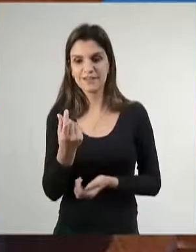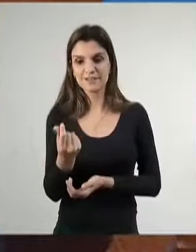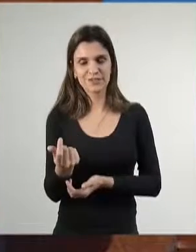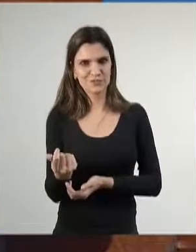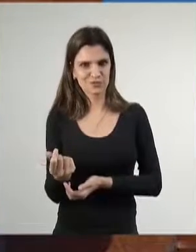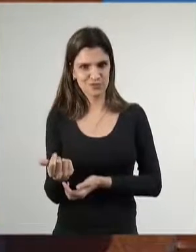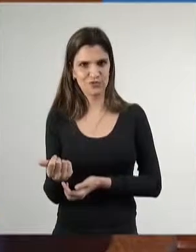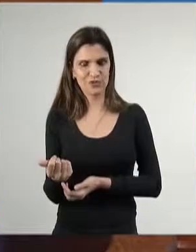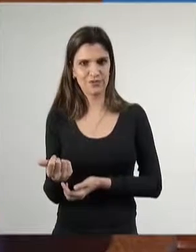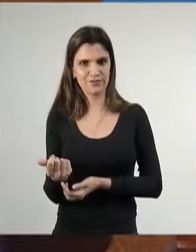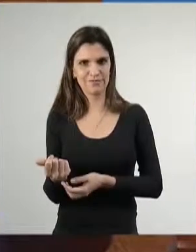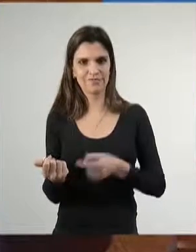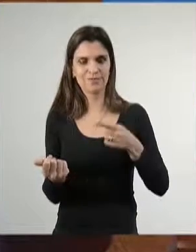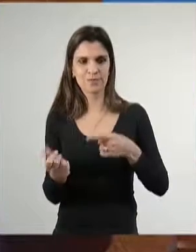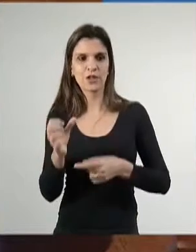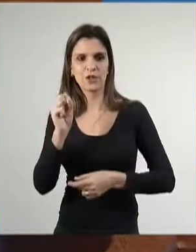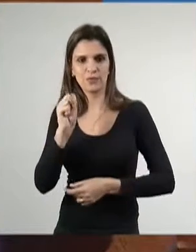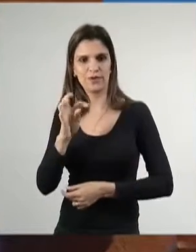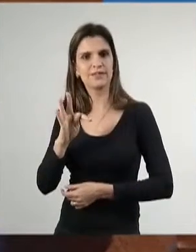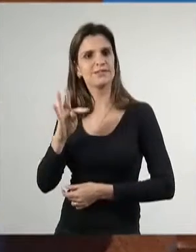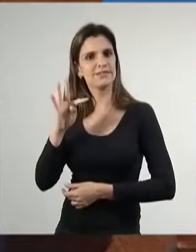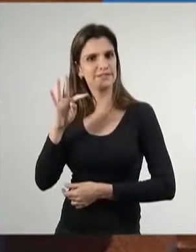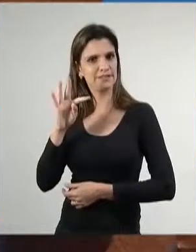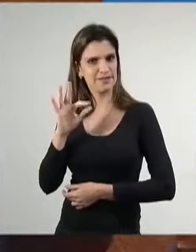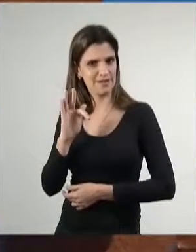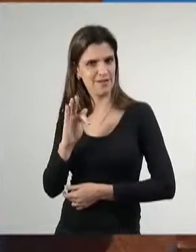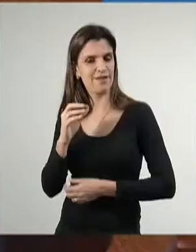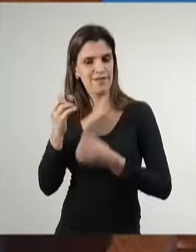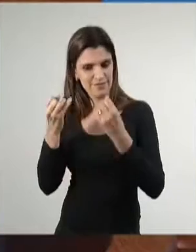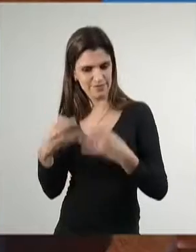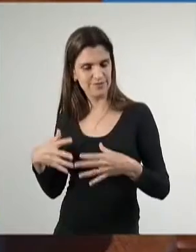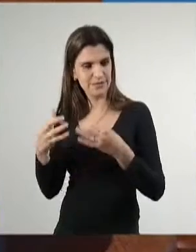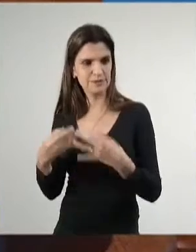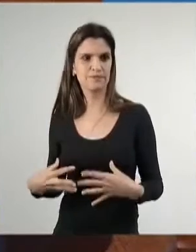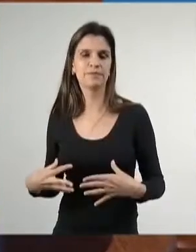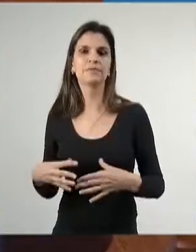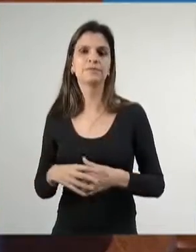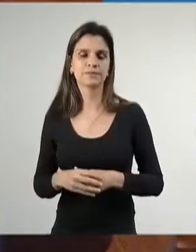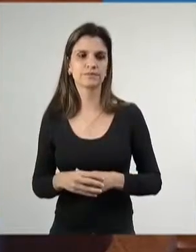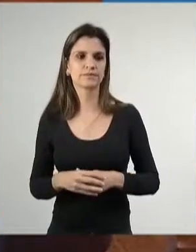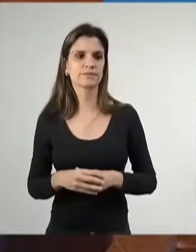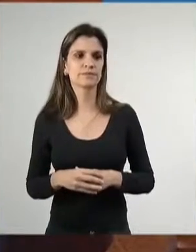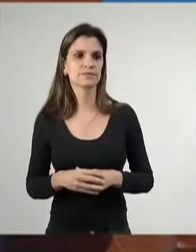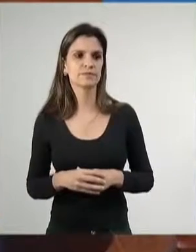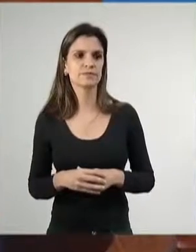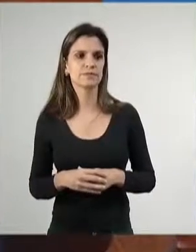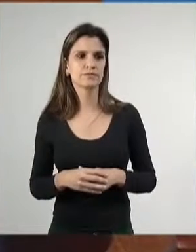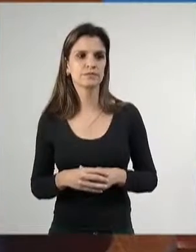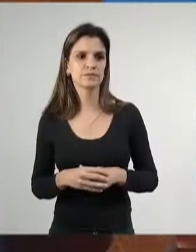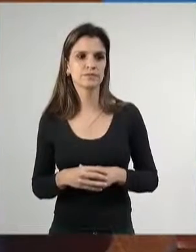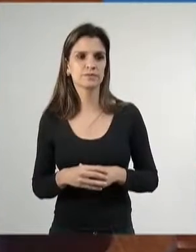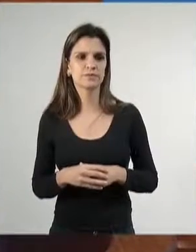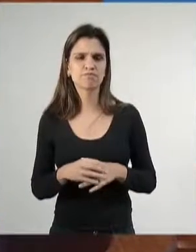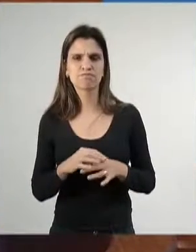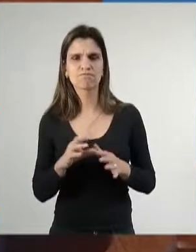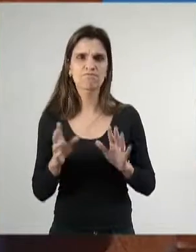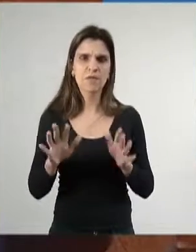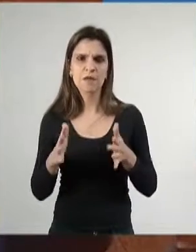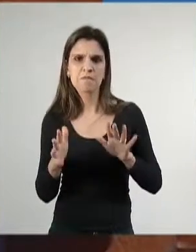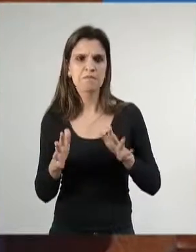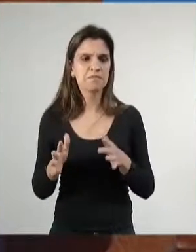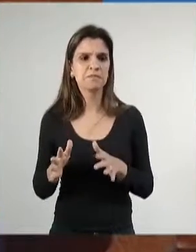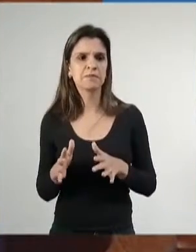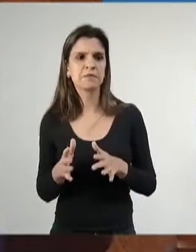legislação vigente de que é necessário impacto financeiro. Nós teríamos essa previsão orçamentária neste